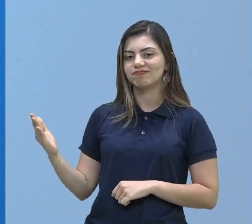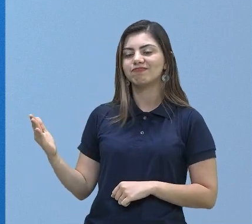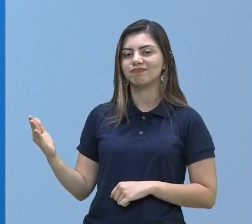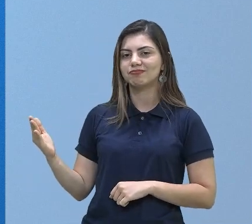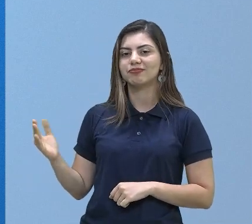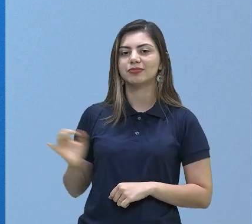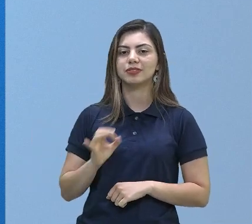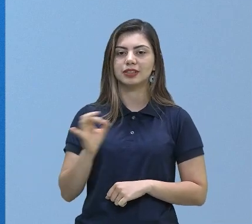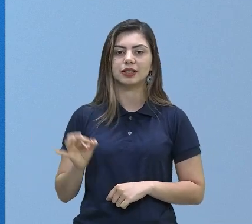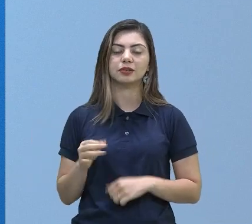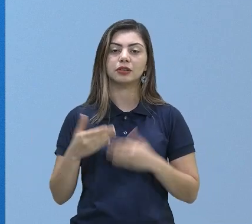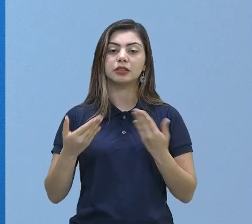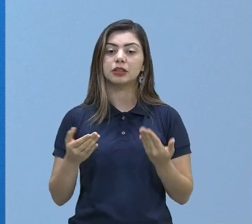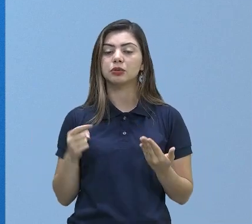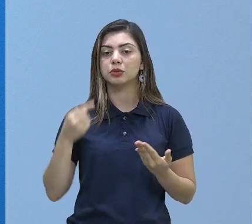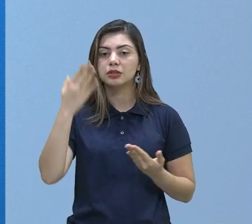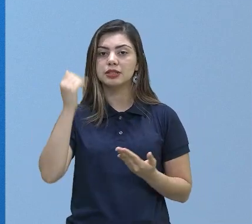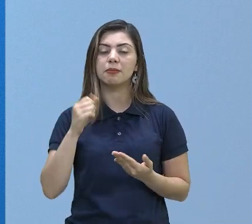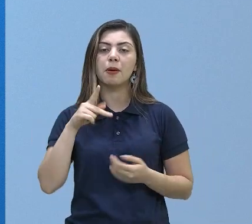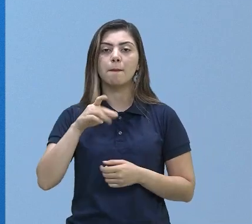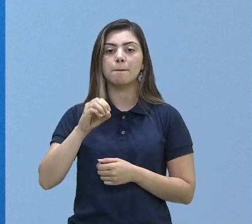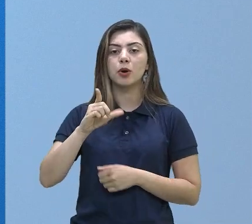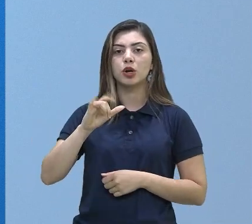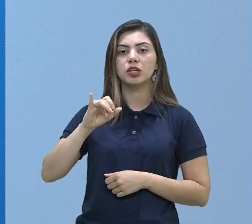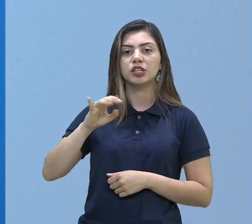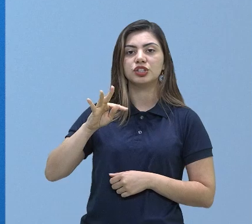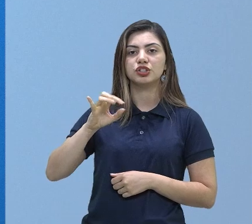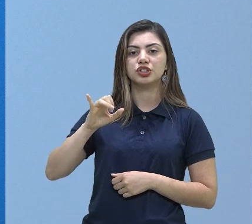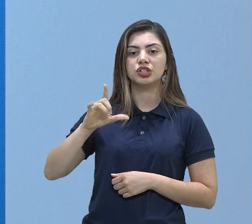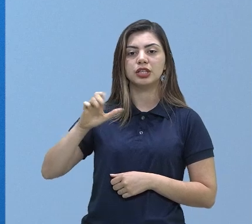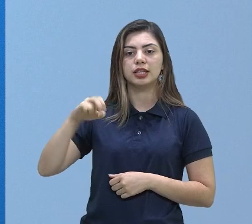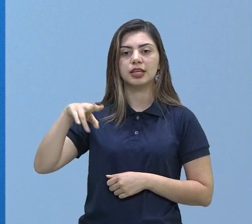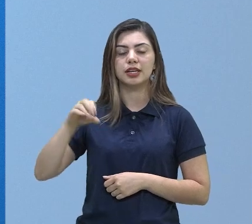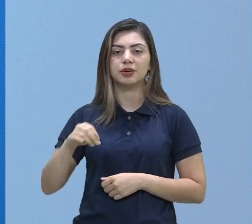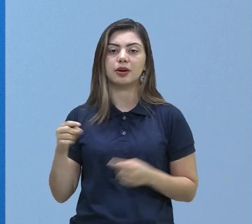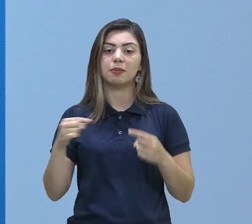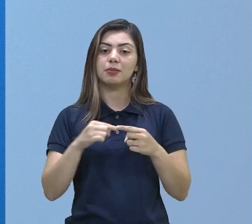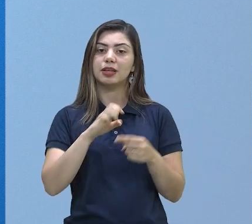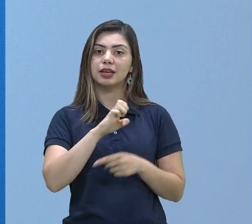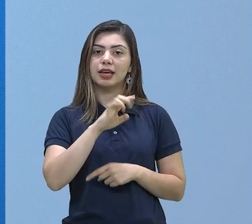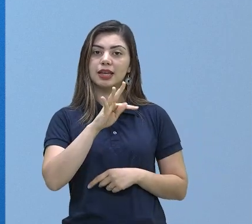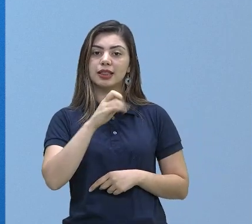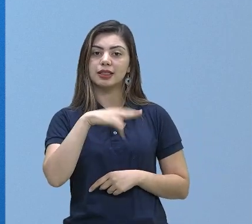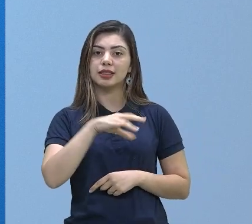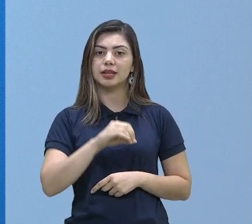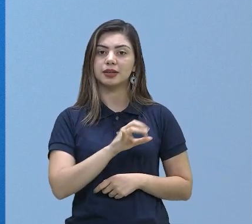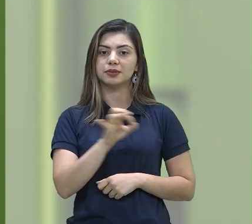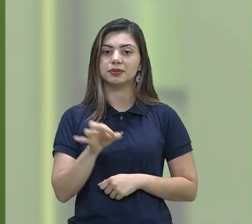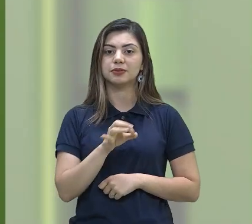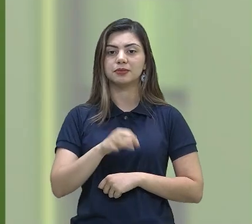Assim, por exemplo, no polietileno, o monômero é o eteno.